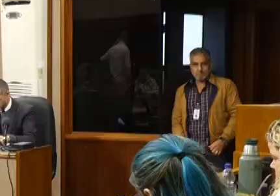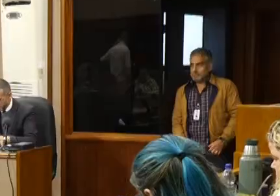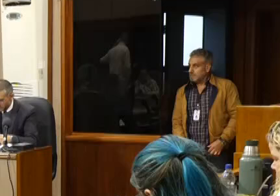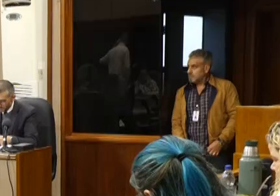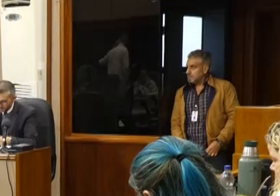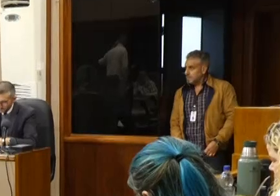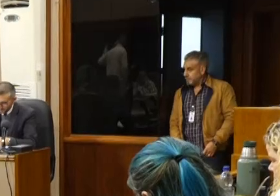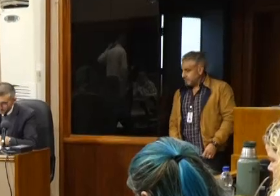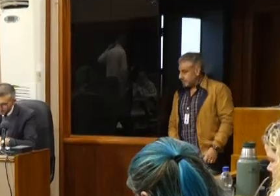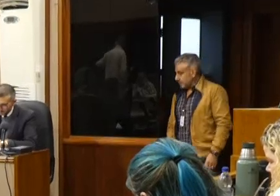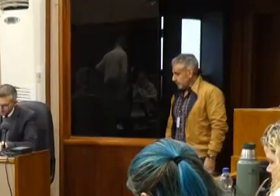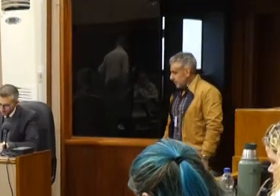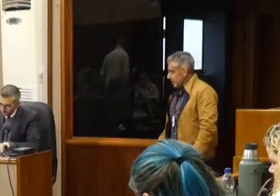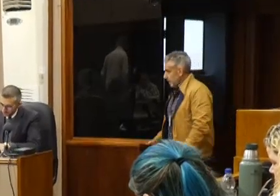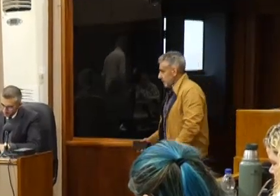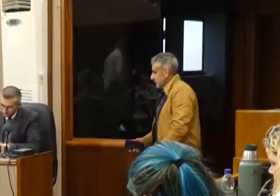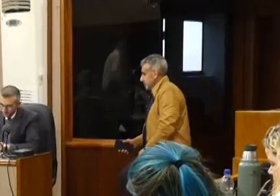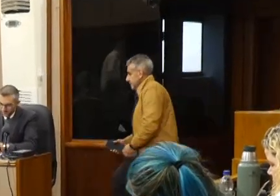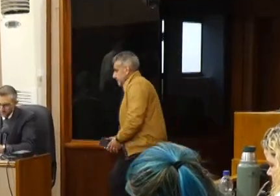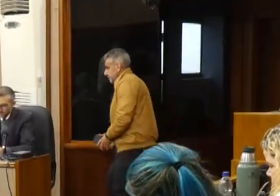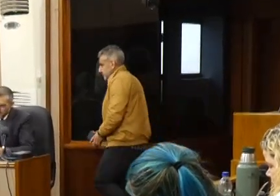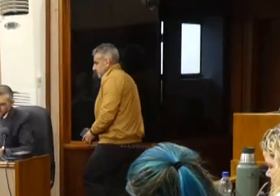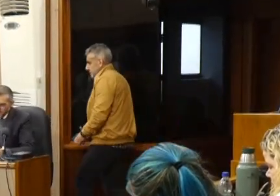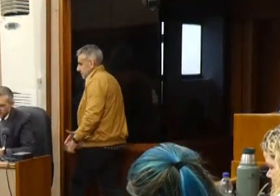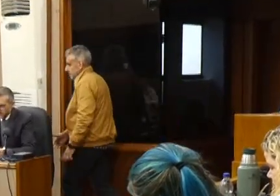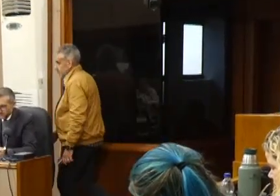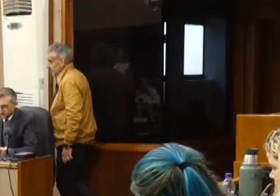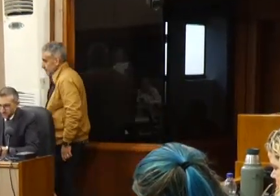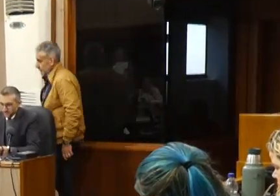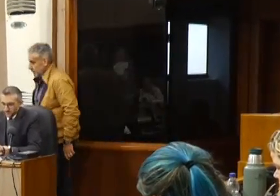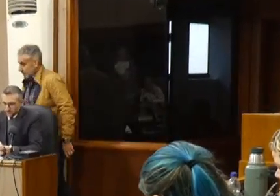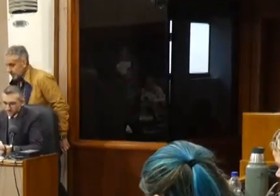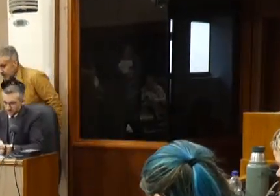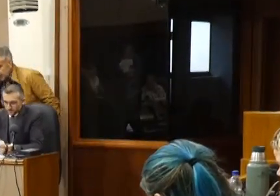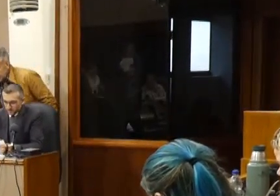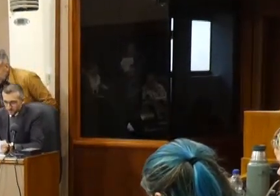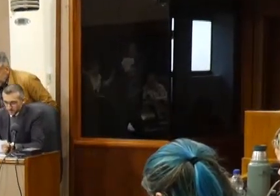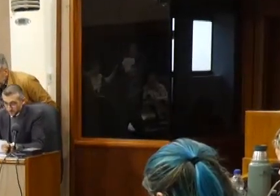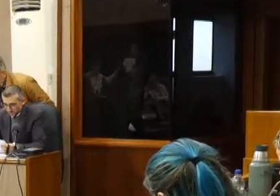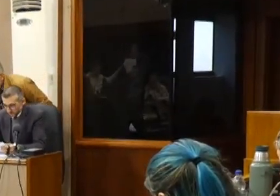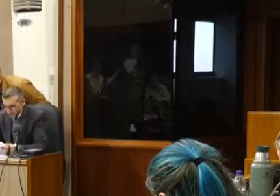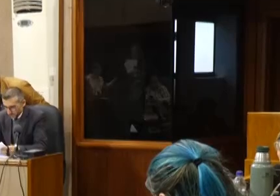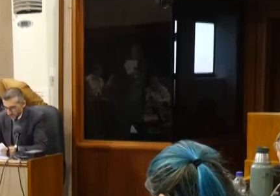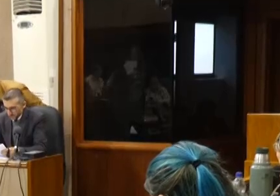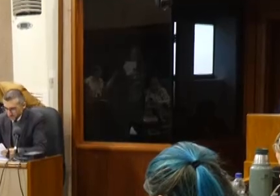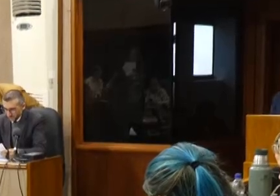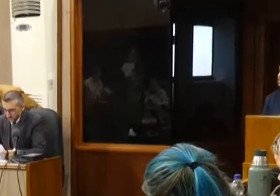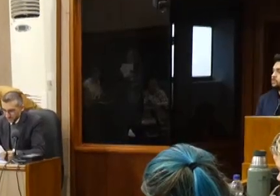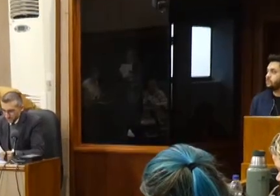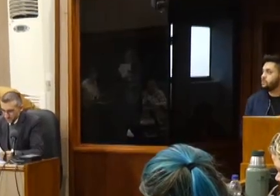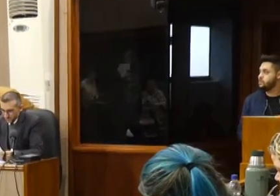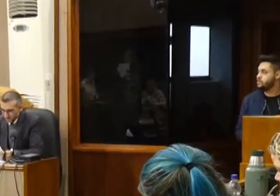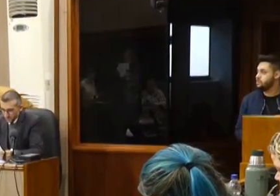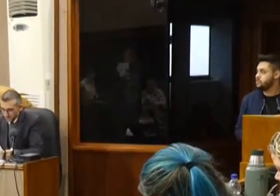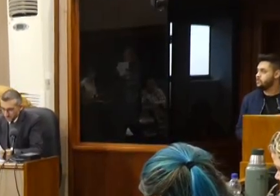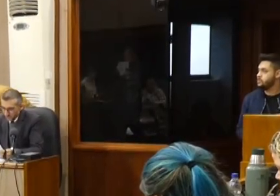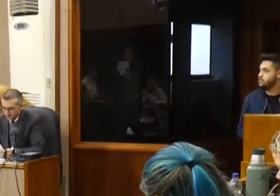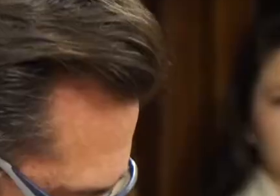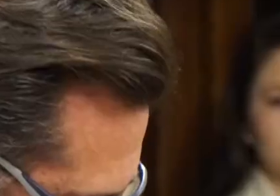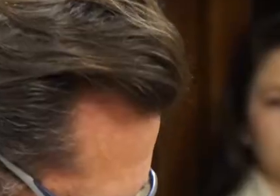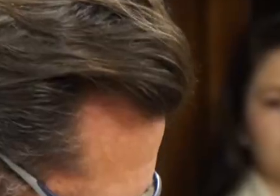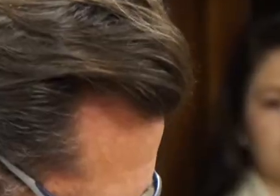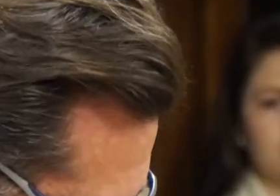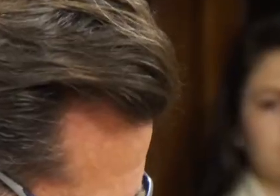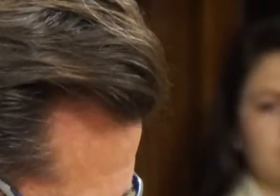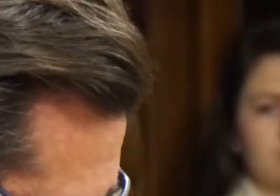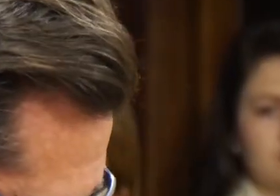período. Nesta terça-feira, também ocorreram 2 sessões extraordinárias para a votação e discussão do projeto de lei do Poder Executivo.